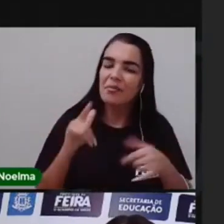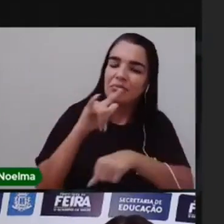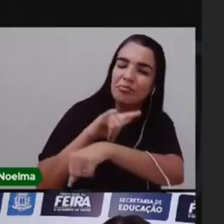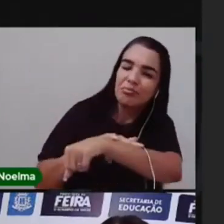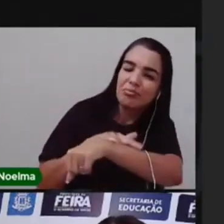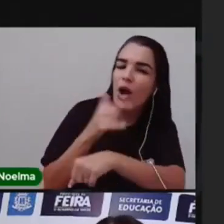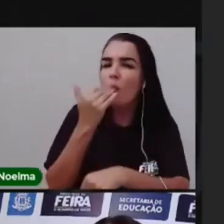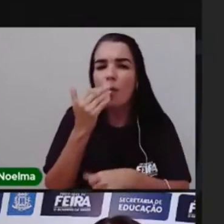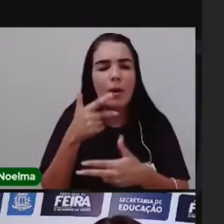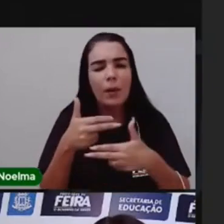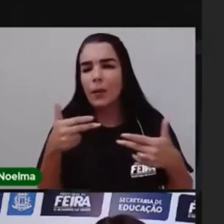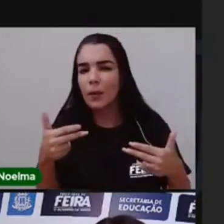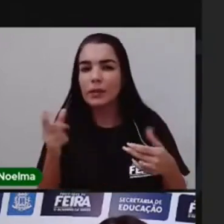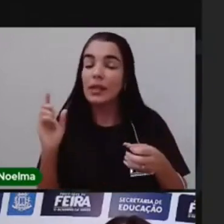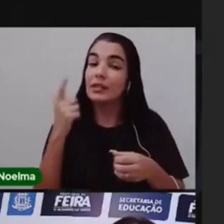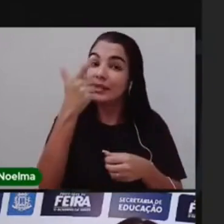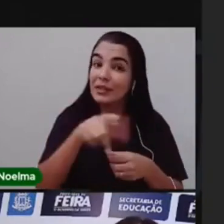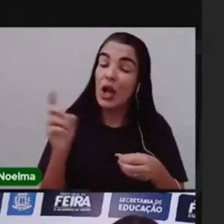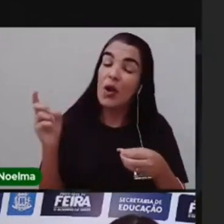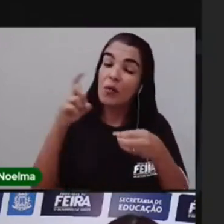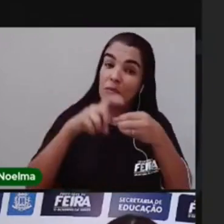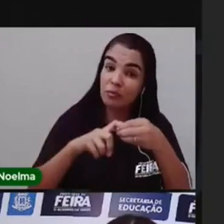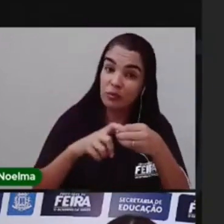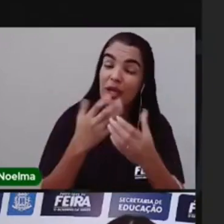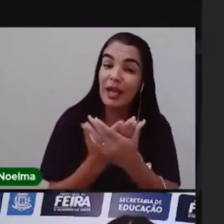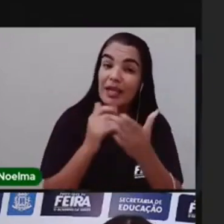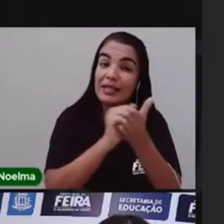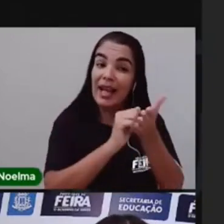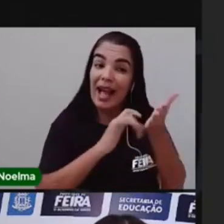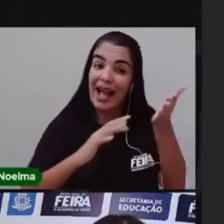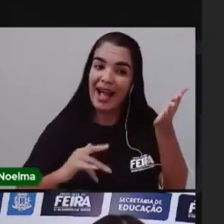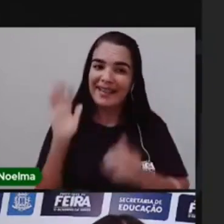banheiro, comer alguma coisa e em seguida a gente volta com as nossas atividades. Até mais!